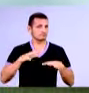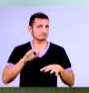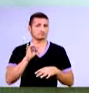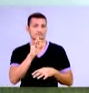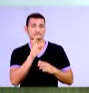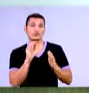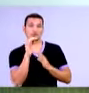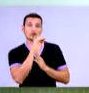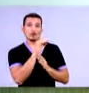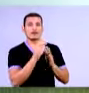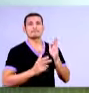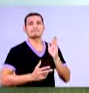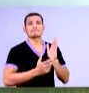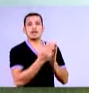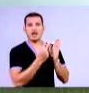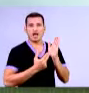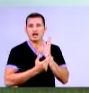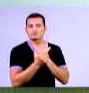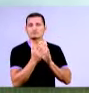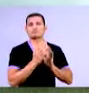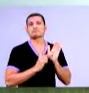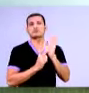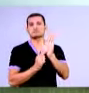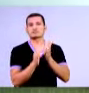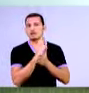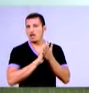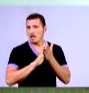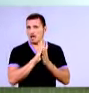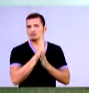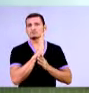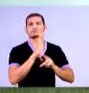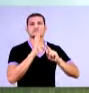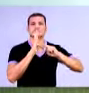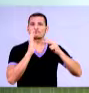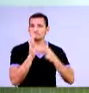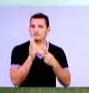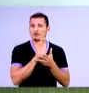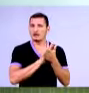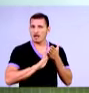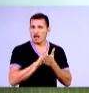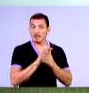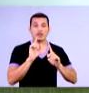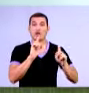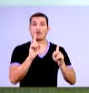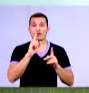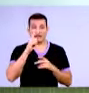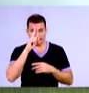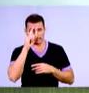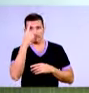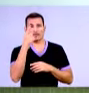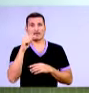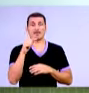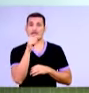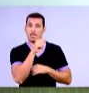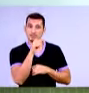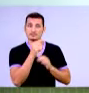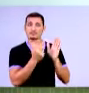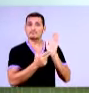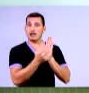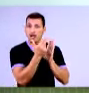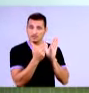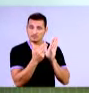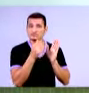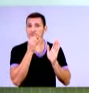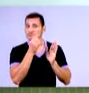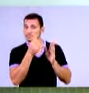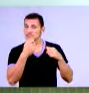colocar uma imagem que não representa nada, que não significa nada. Não, a ideia é de que essa imagem, se for o caso, se for